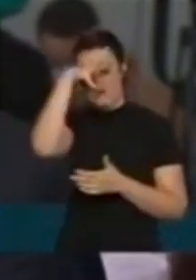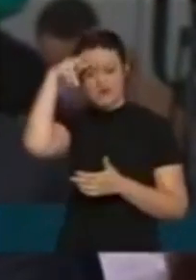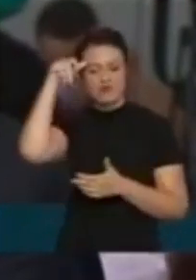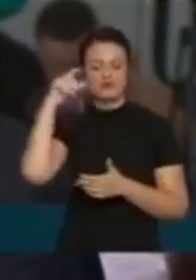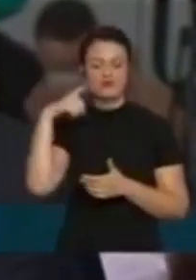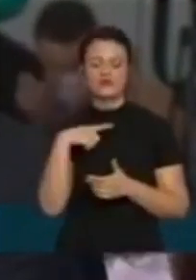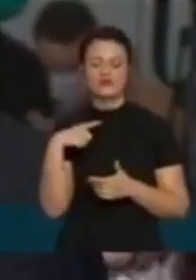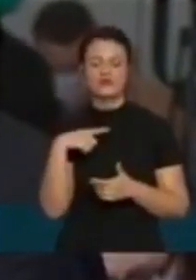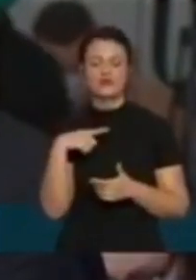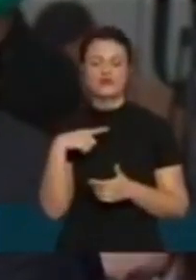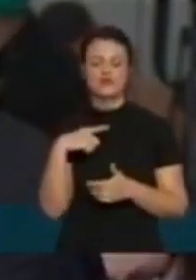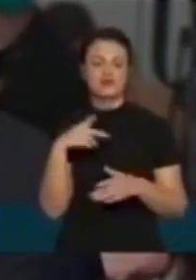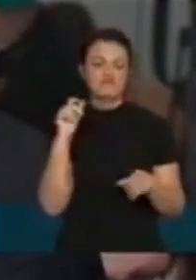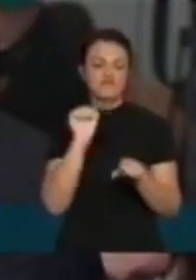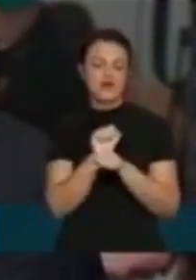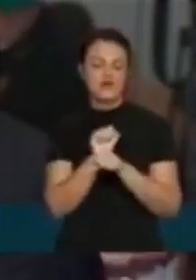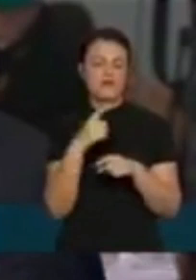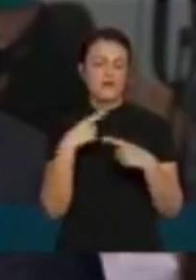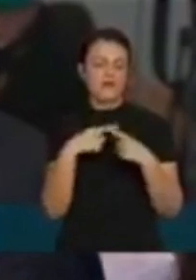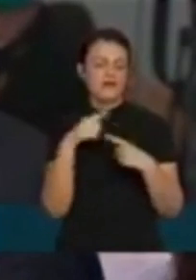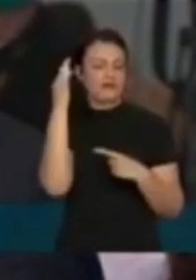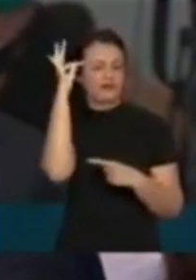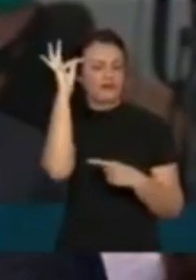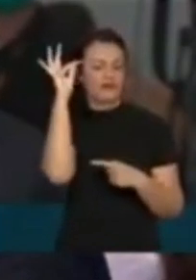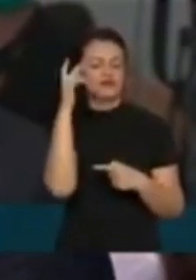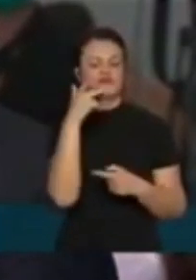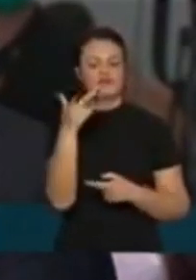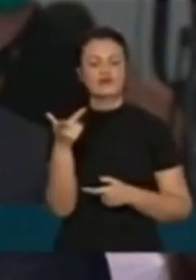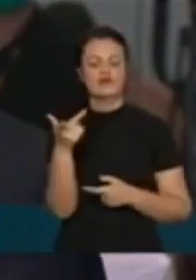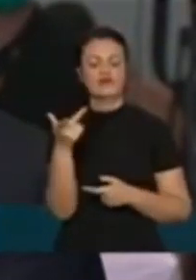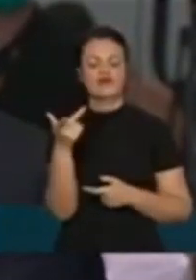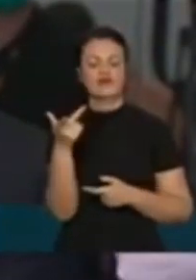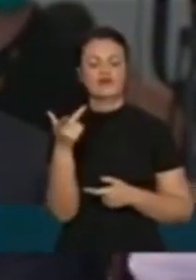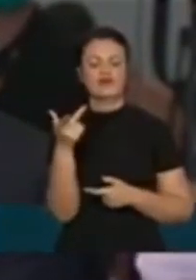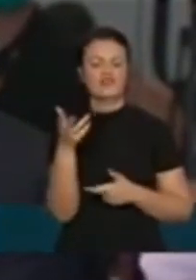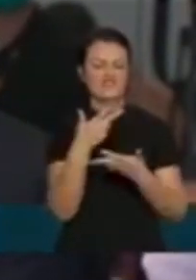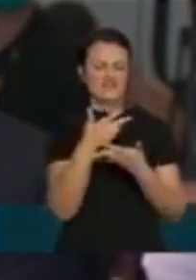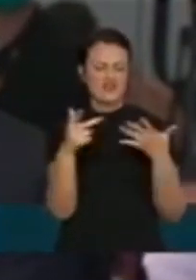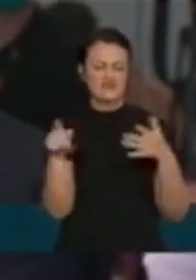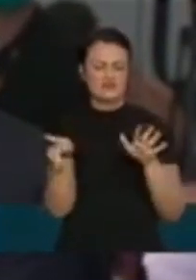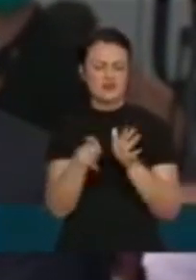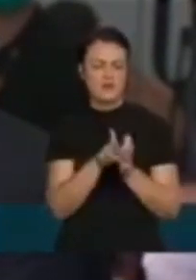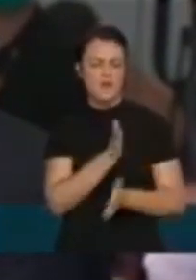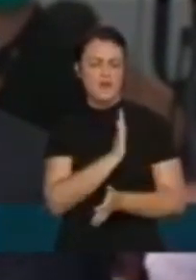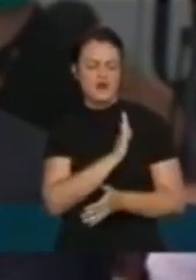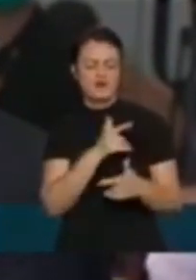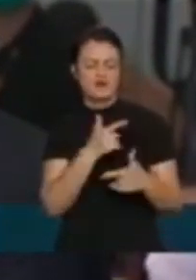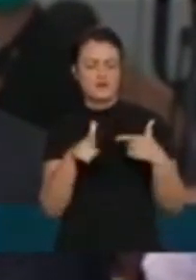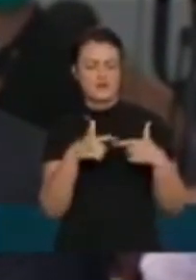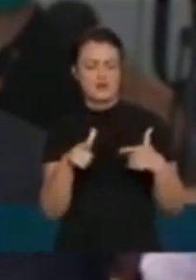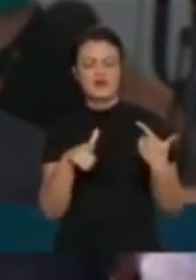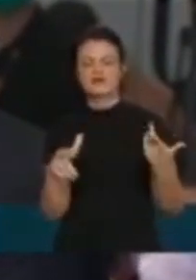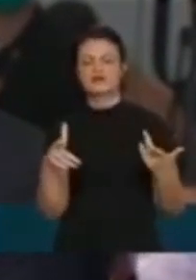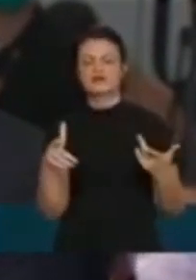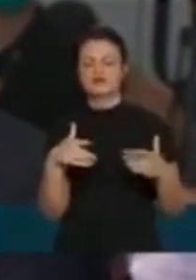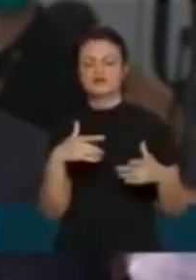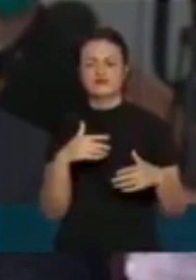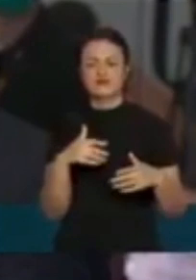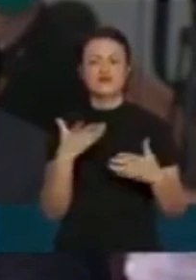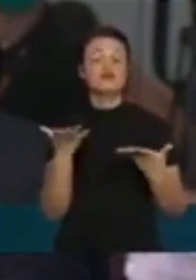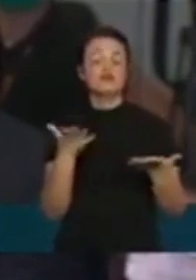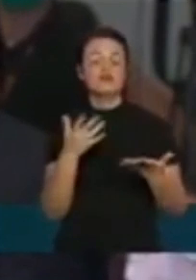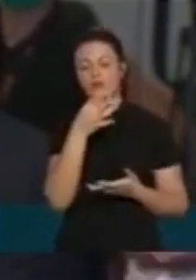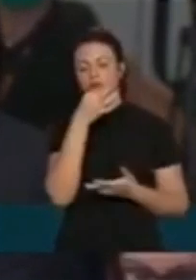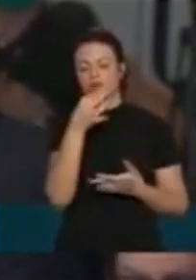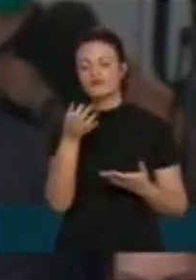Manaus por causa de, teoricamente, de questões cardíacas com os pacientes, problemas cardíacos. Eu queria